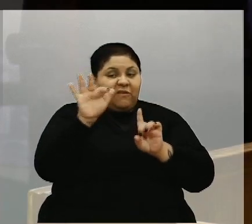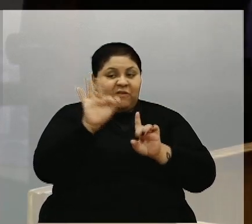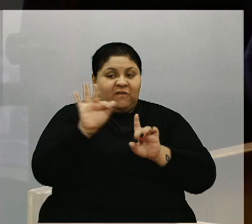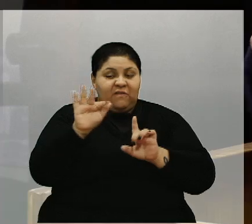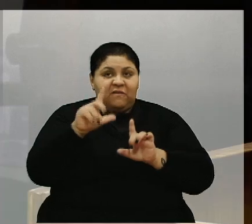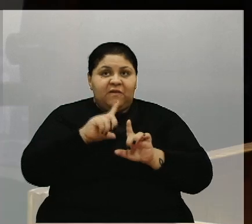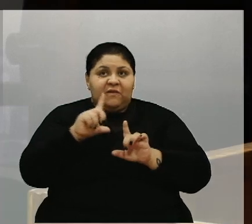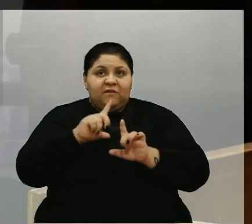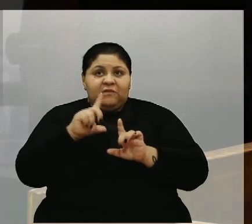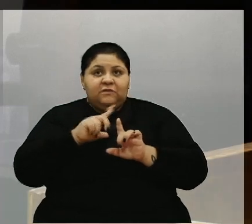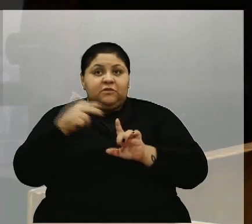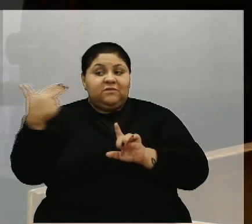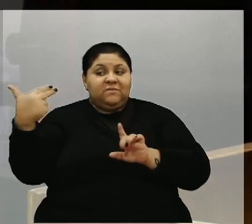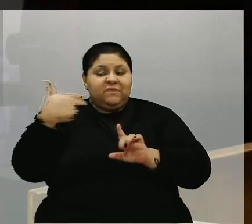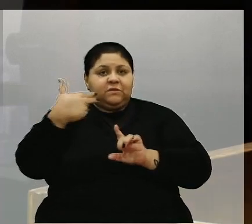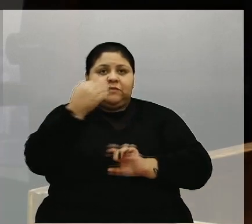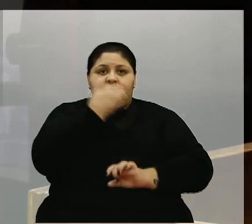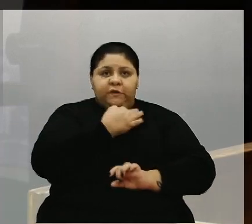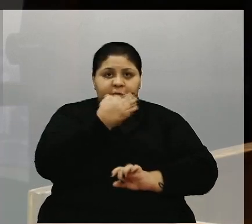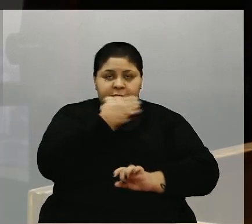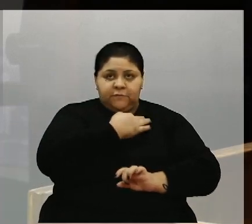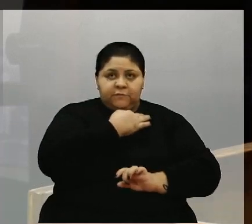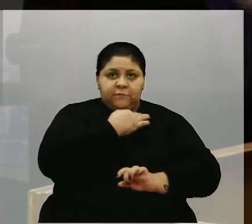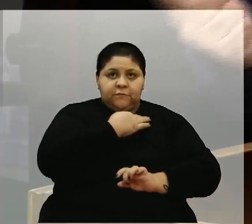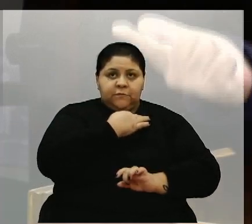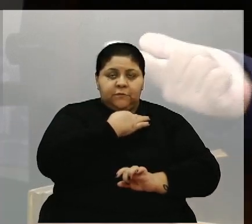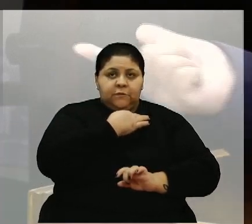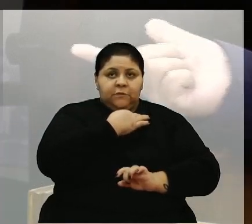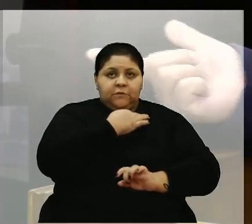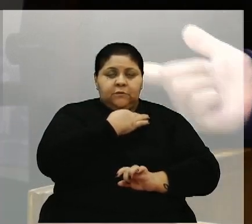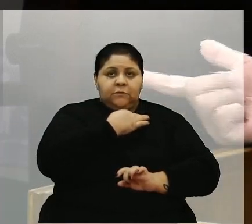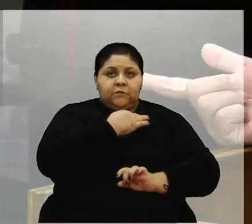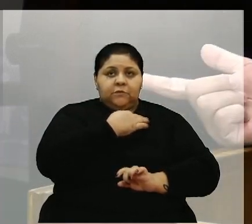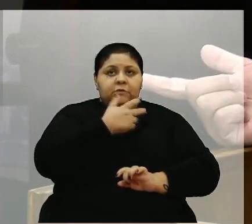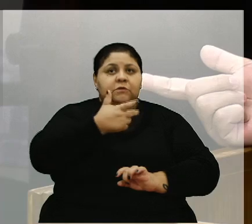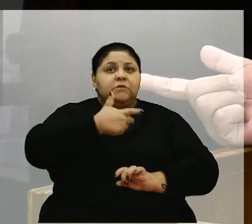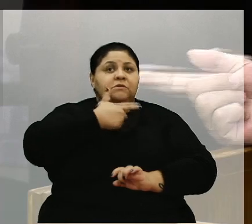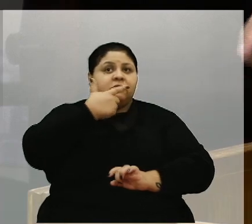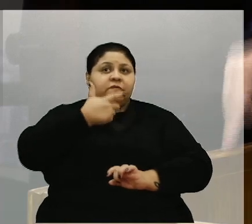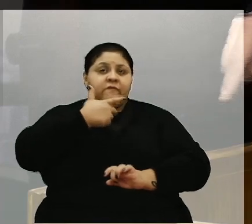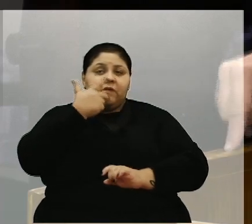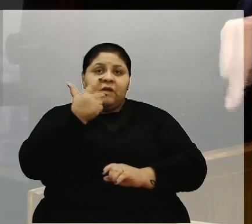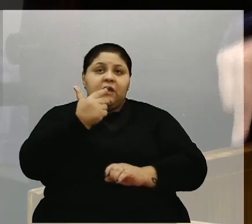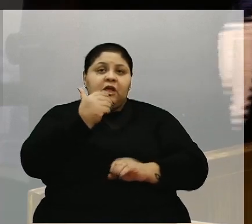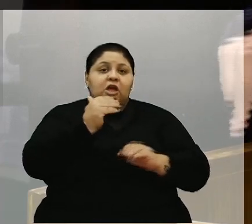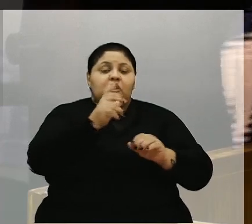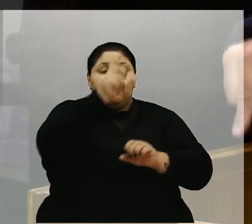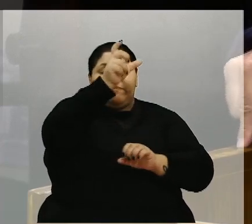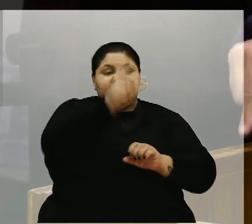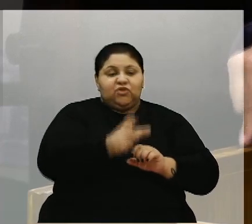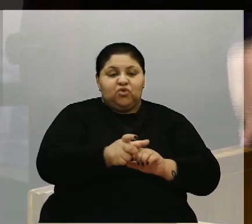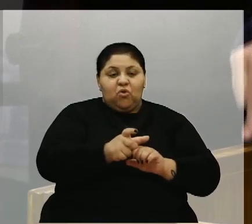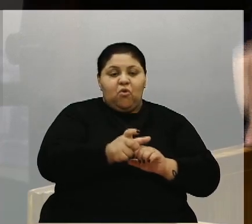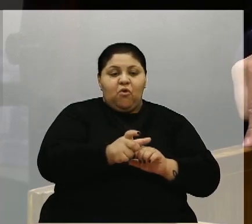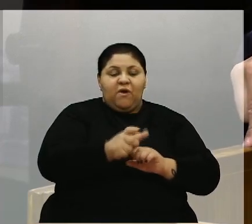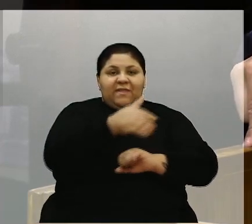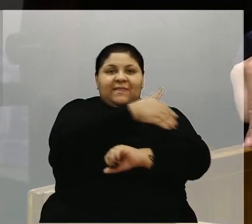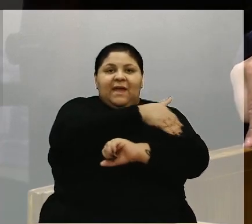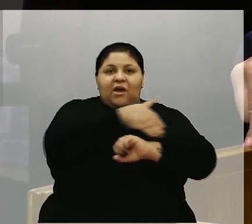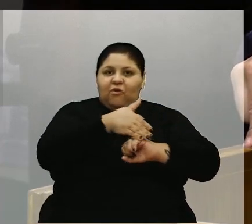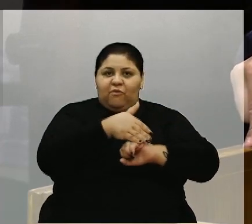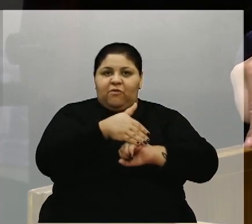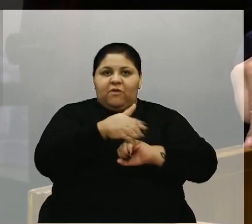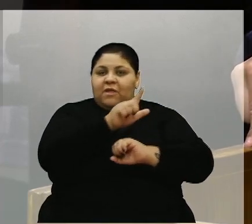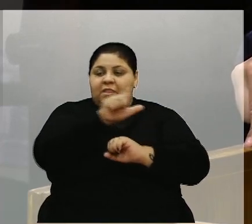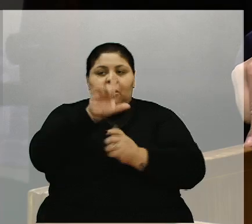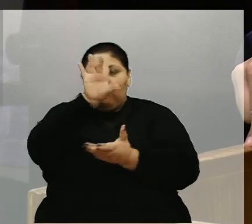um assassinato em Caxias e que o suspeito, na fala do prefeito, era um morador em situação de rua. Esse fato não se confirmou.